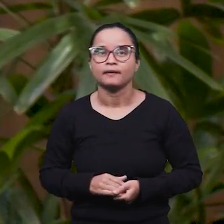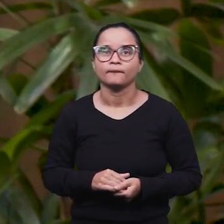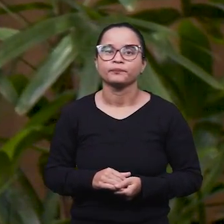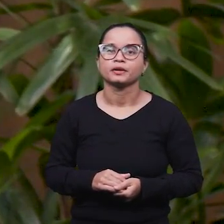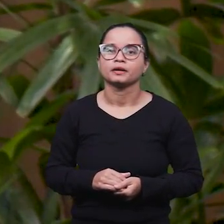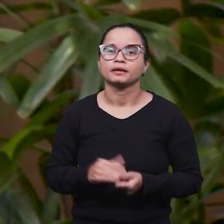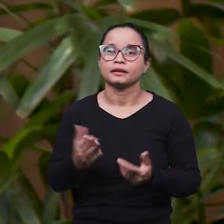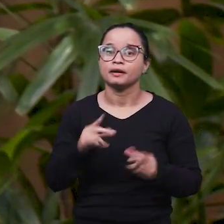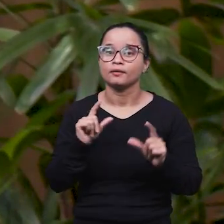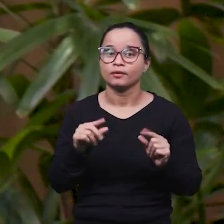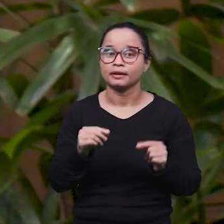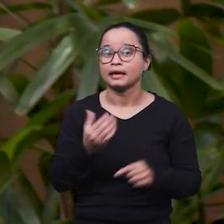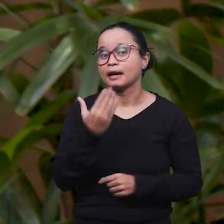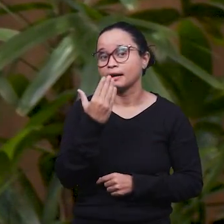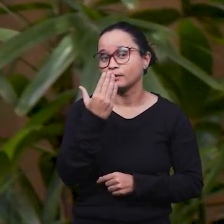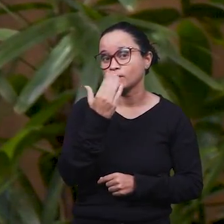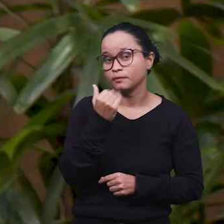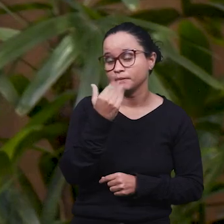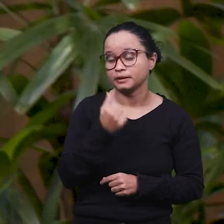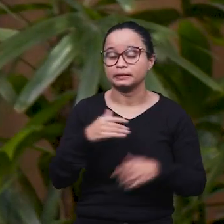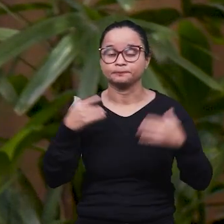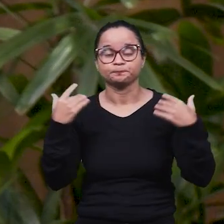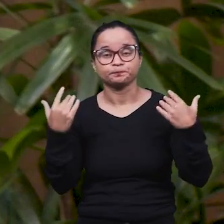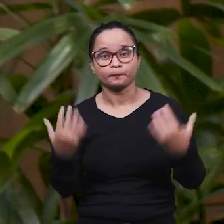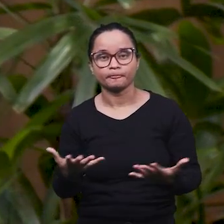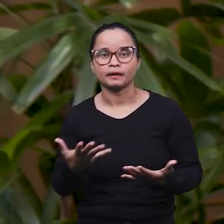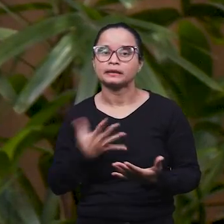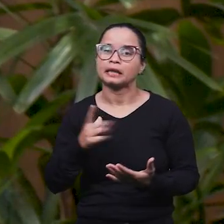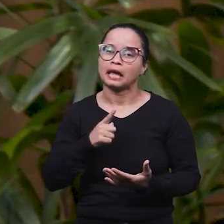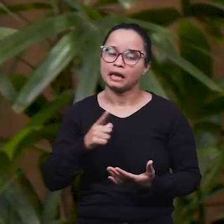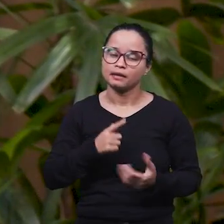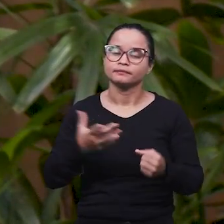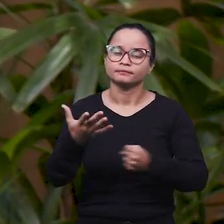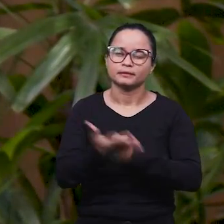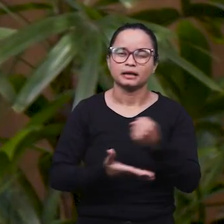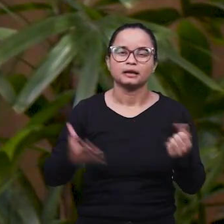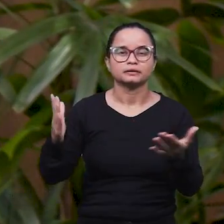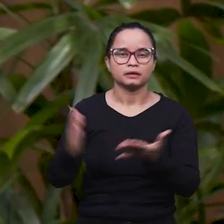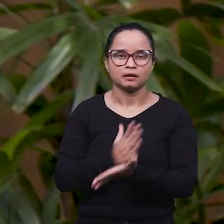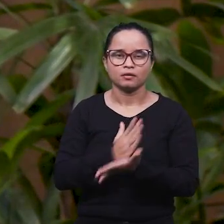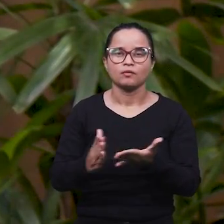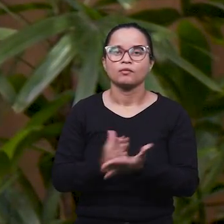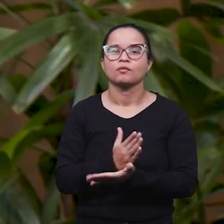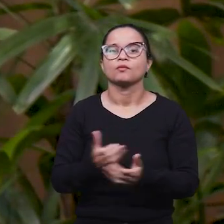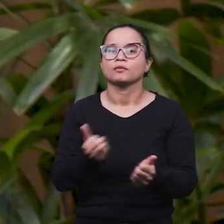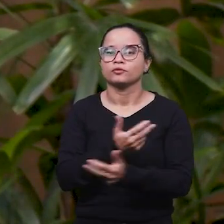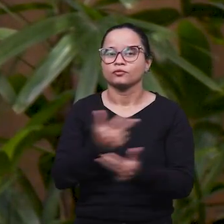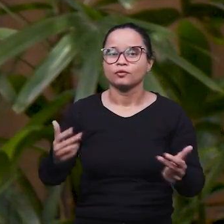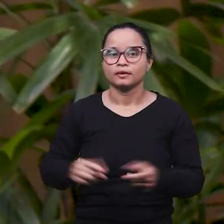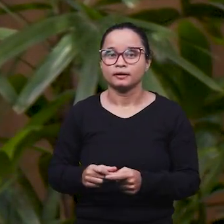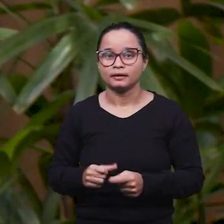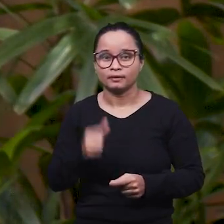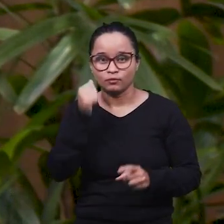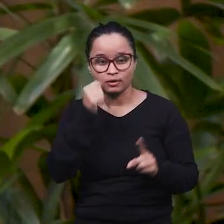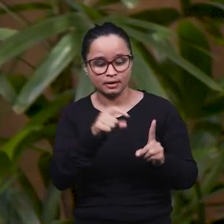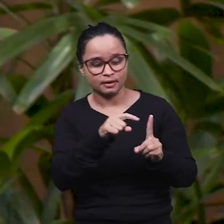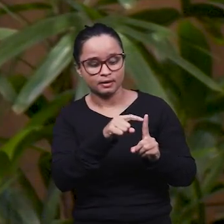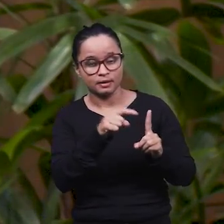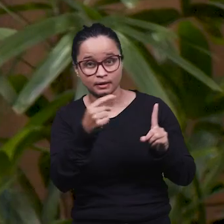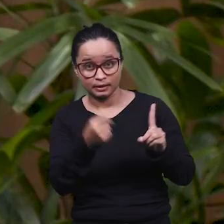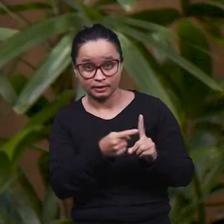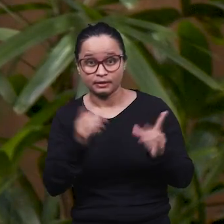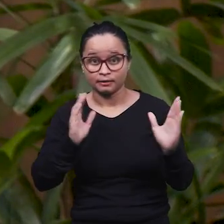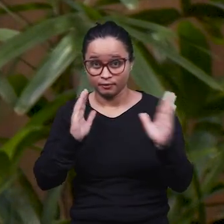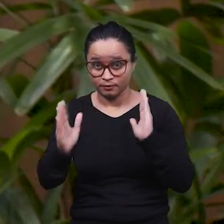com a alimentação. Então, a gente tendo base, né, que existem algumas situações que a gestante pode ter ali durante a